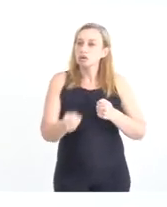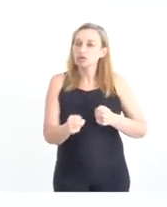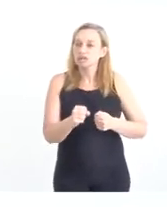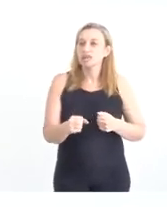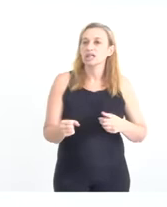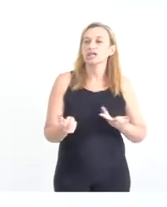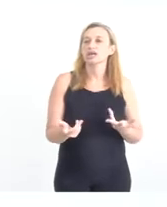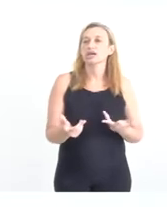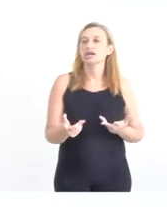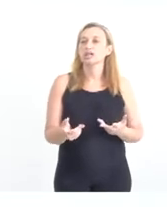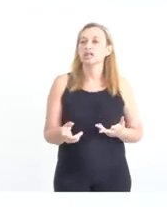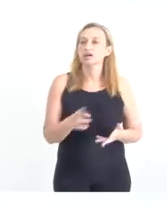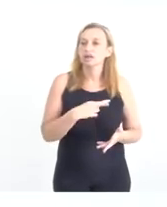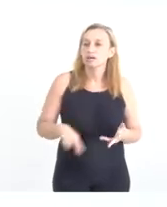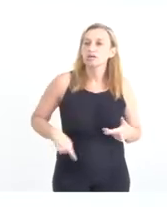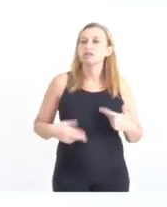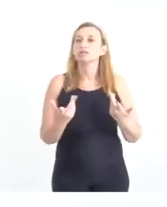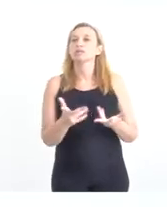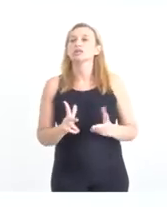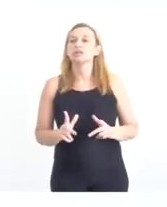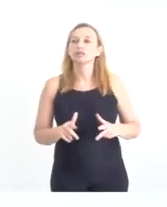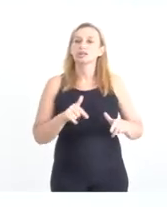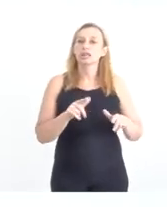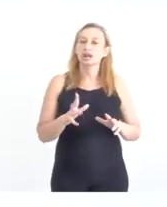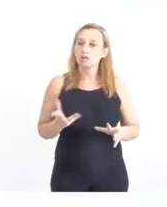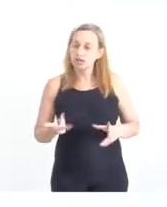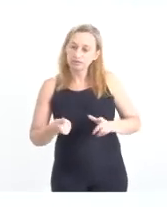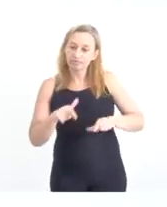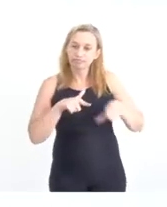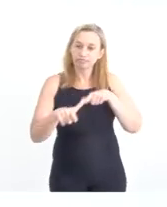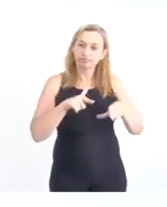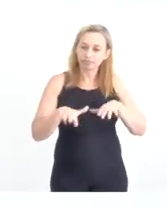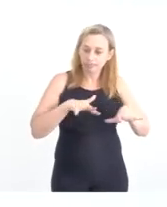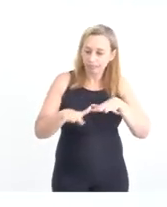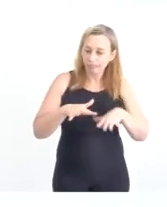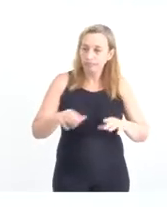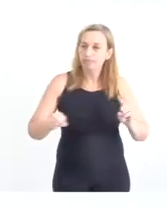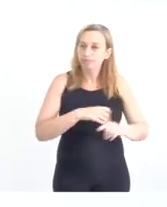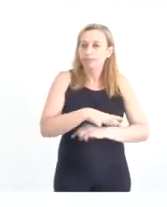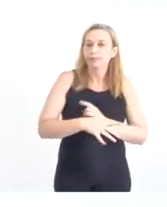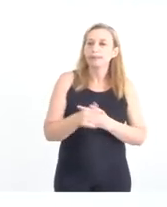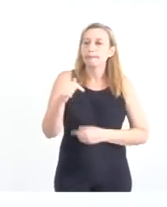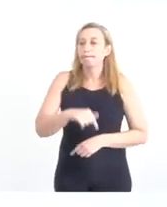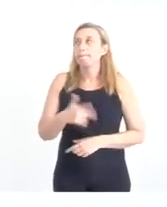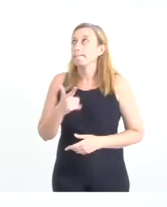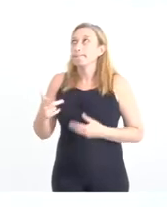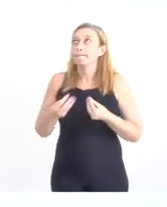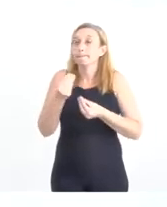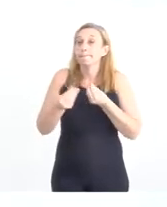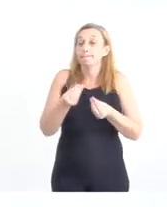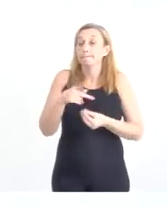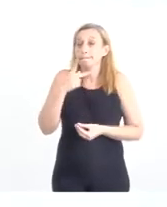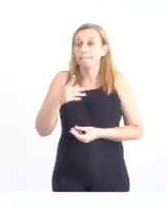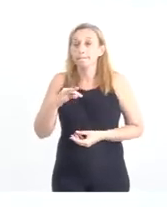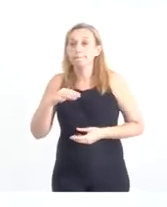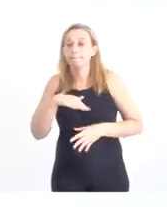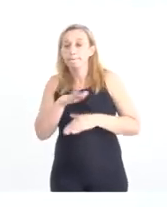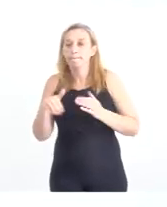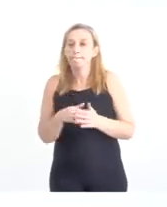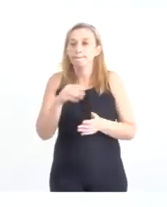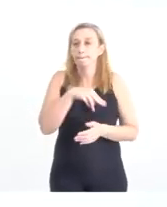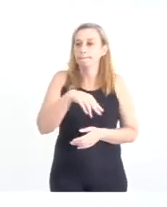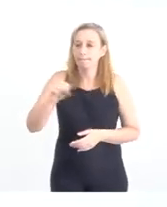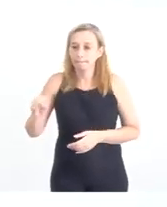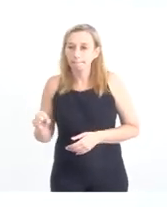República o protagonismo EA essencialidade do trabalho dos movimentos sociais aqui não dá pra citar todos MST